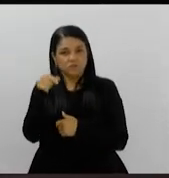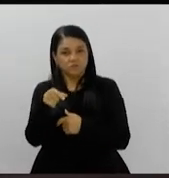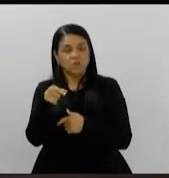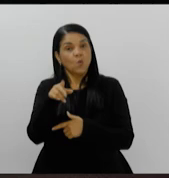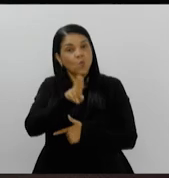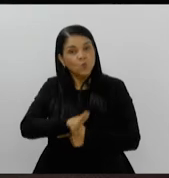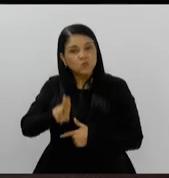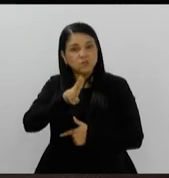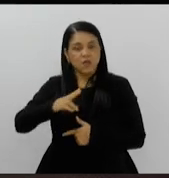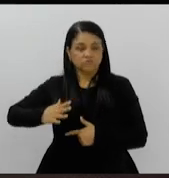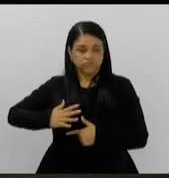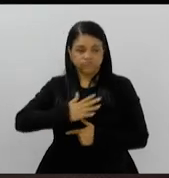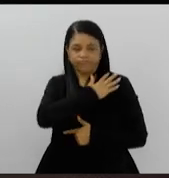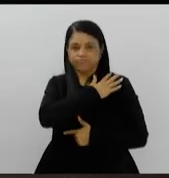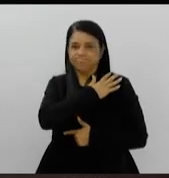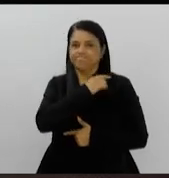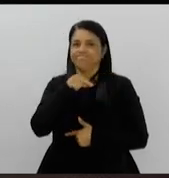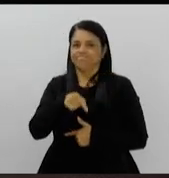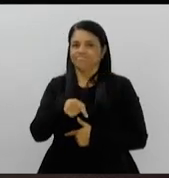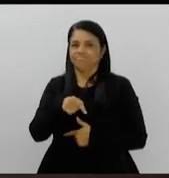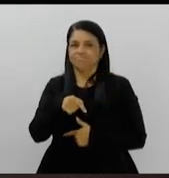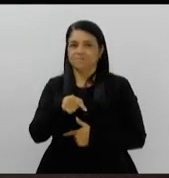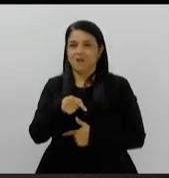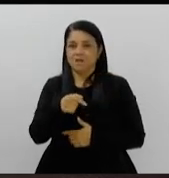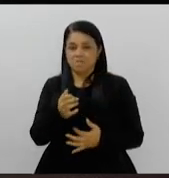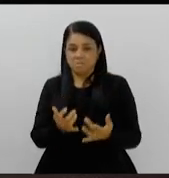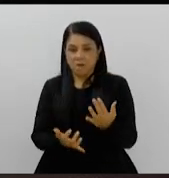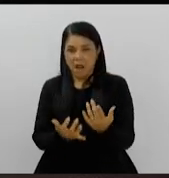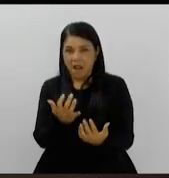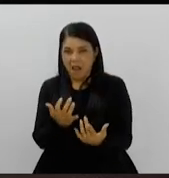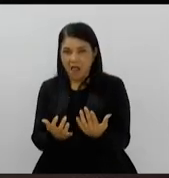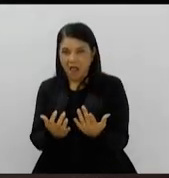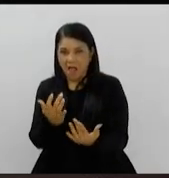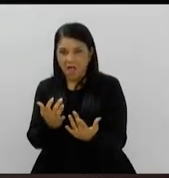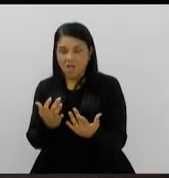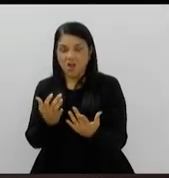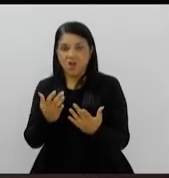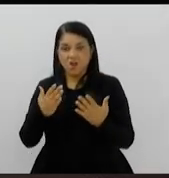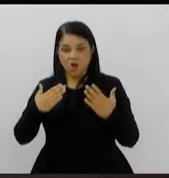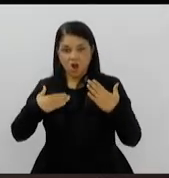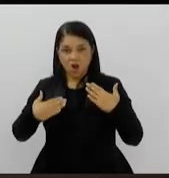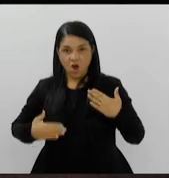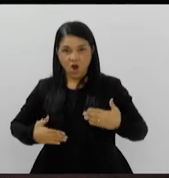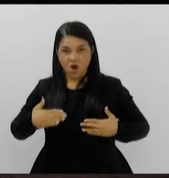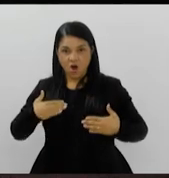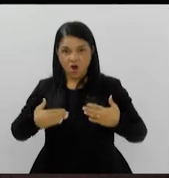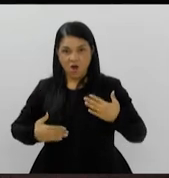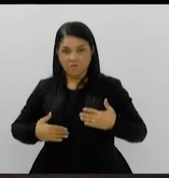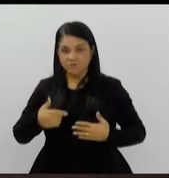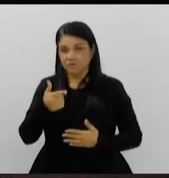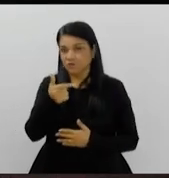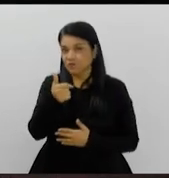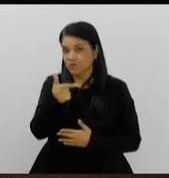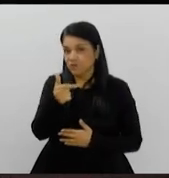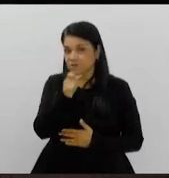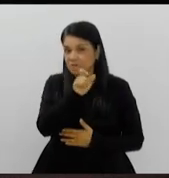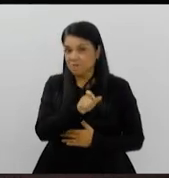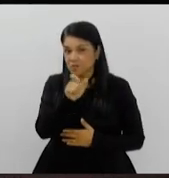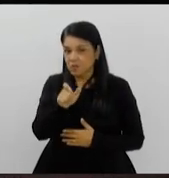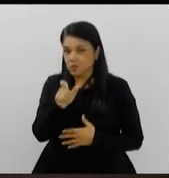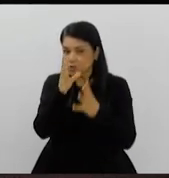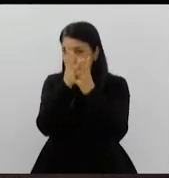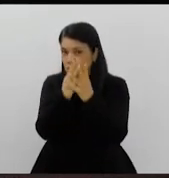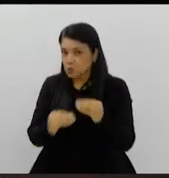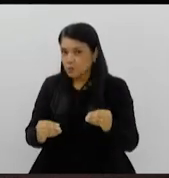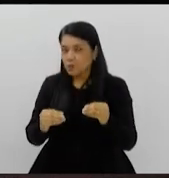ditadura militar para incineração clandestina de corpos de 12 desaparecidos